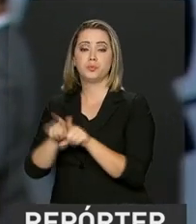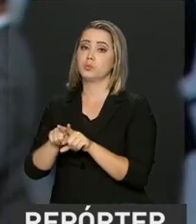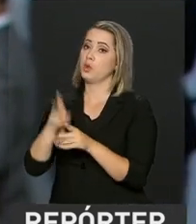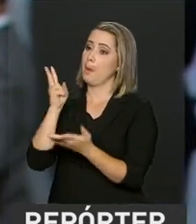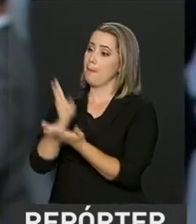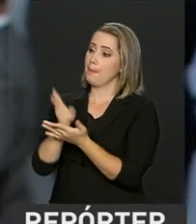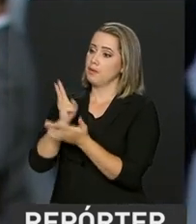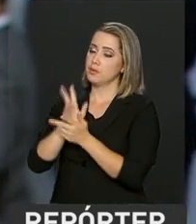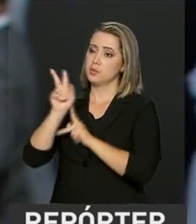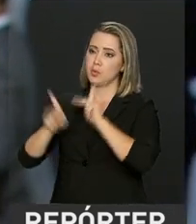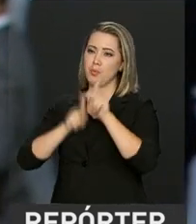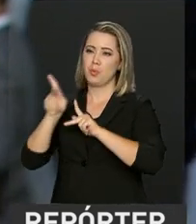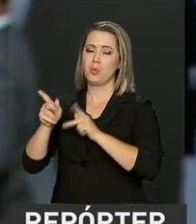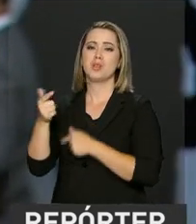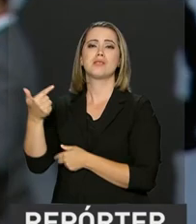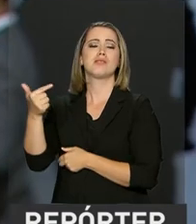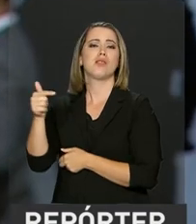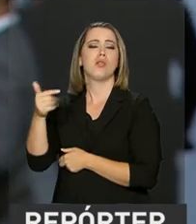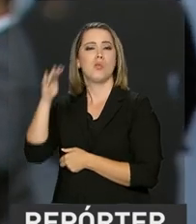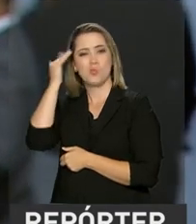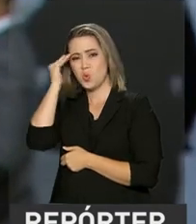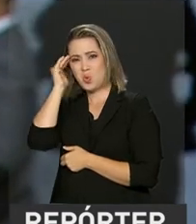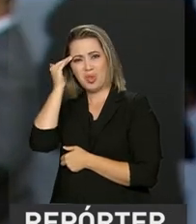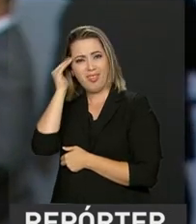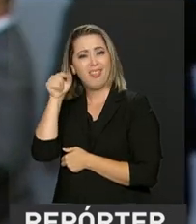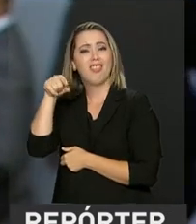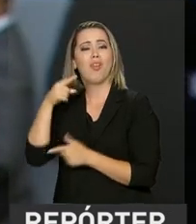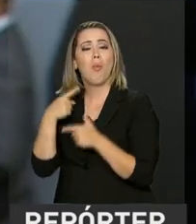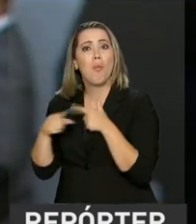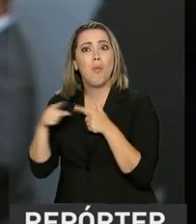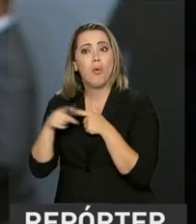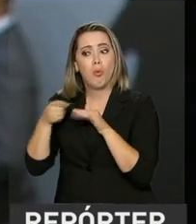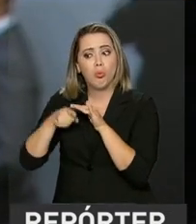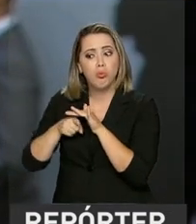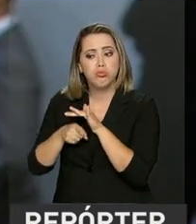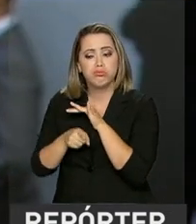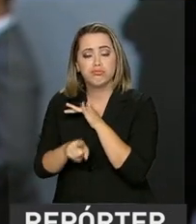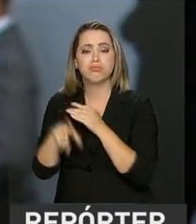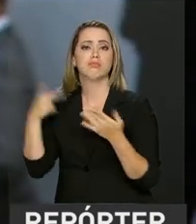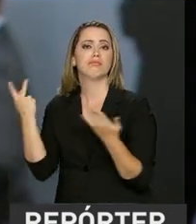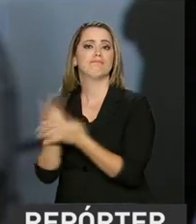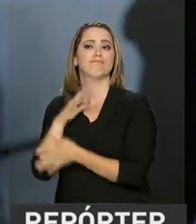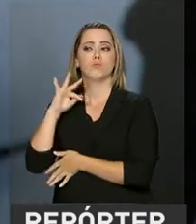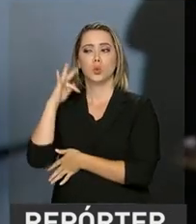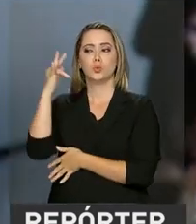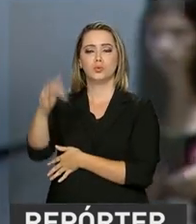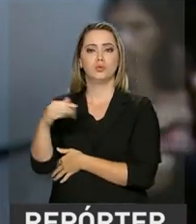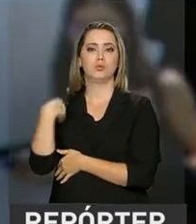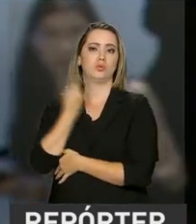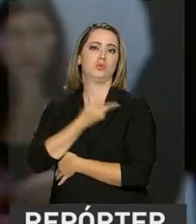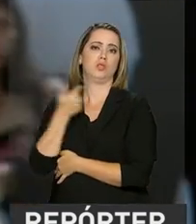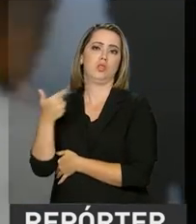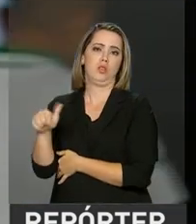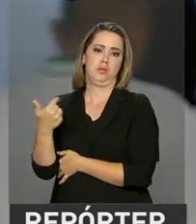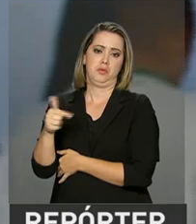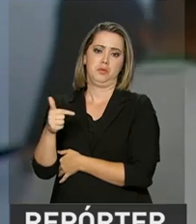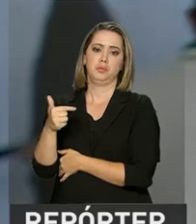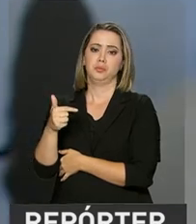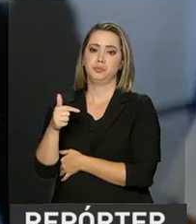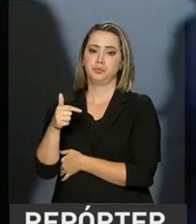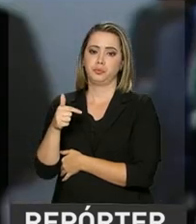população ainda não ter entendido da gravidade do que vai consequenciar nós não